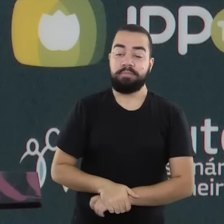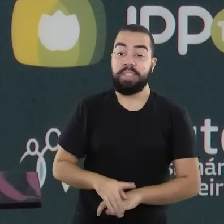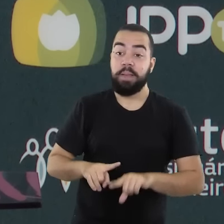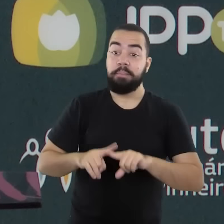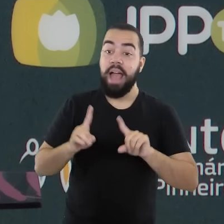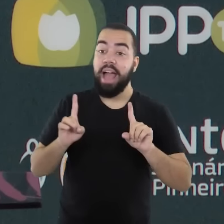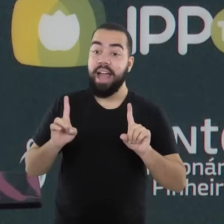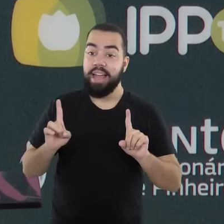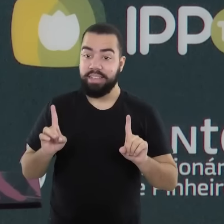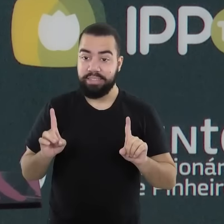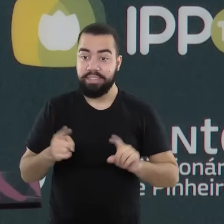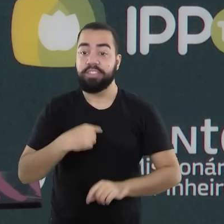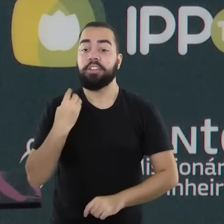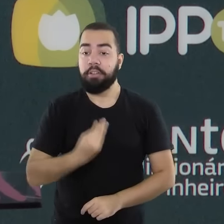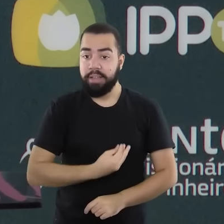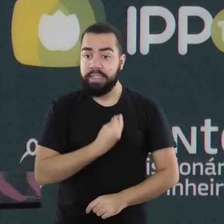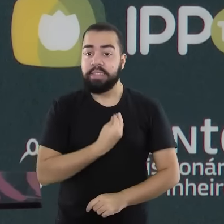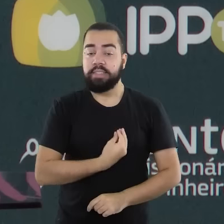Mas, ao mesmo tempo, a gente vive